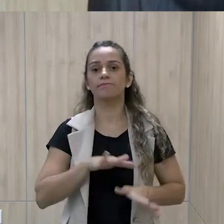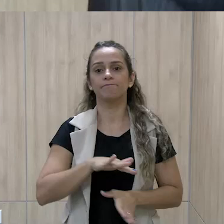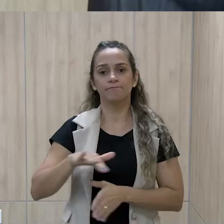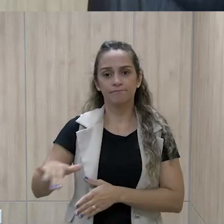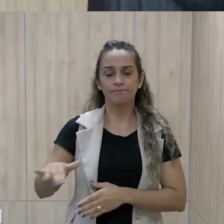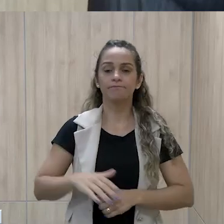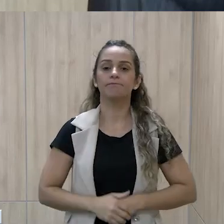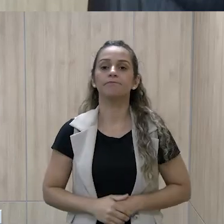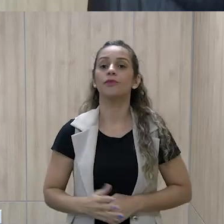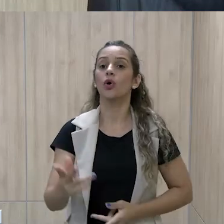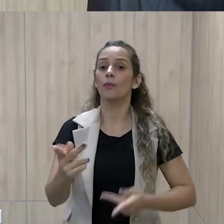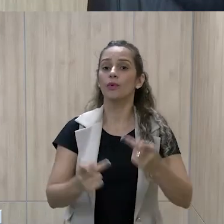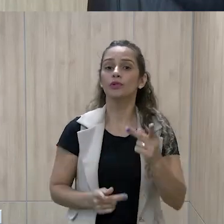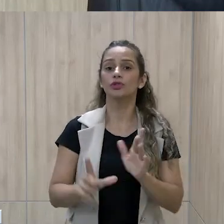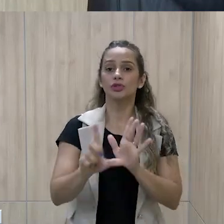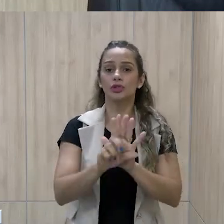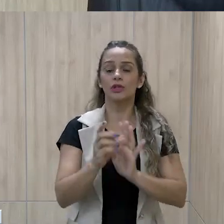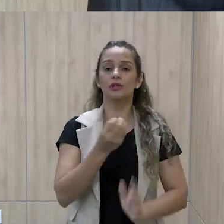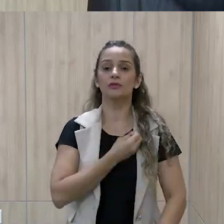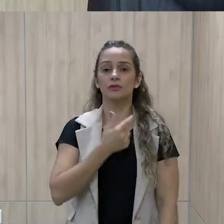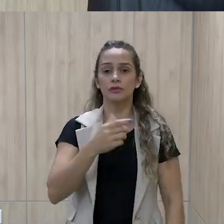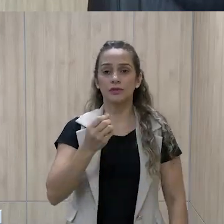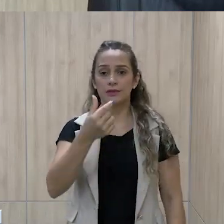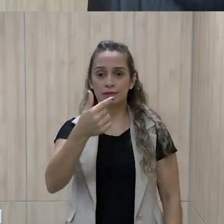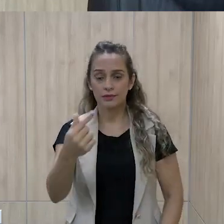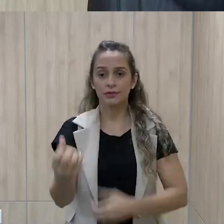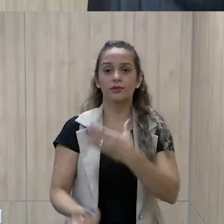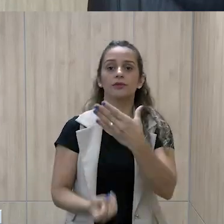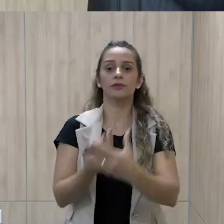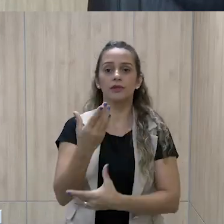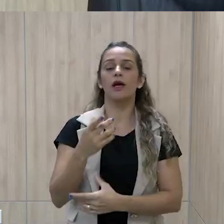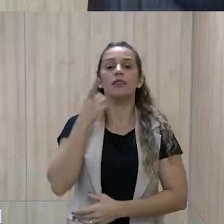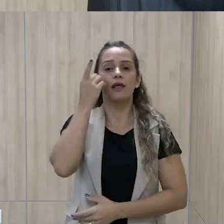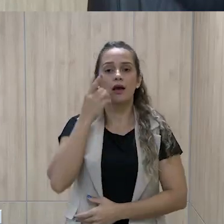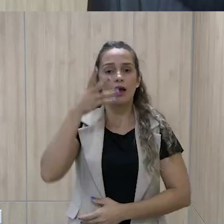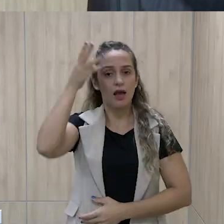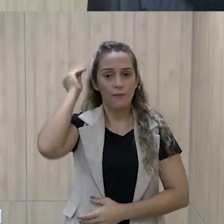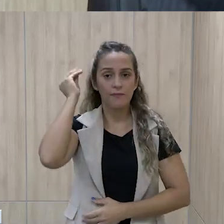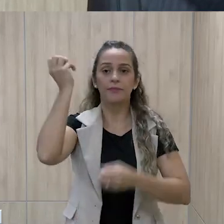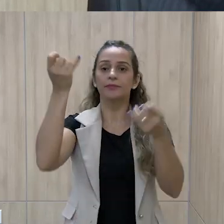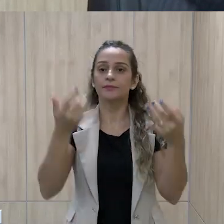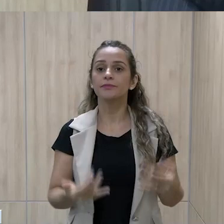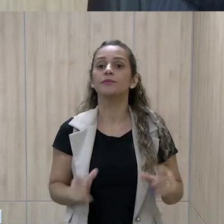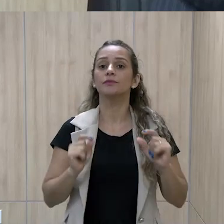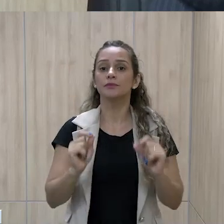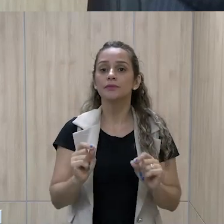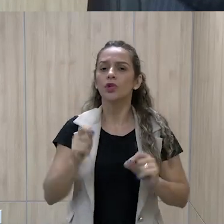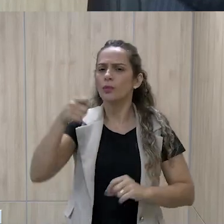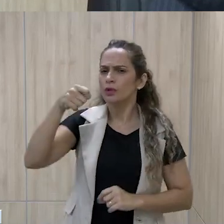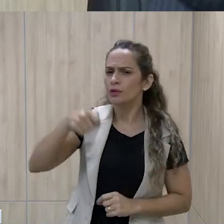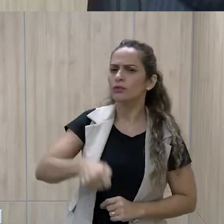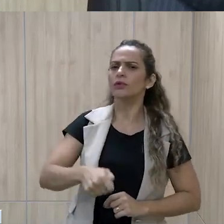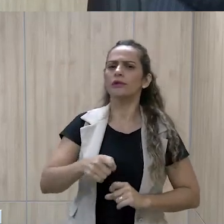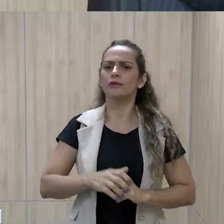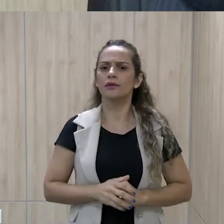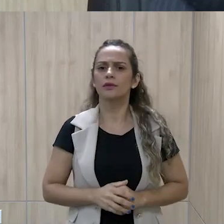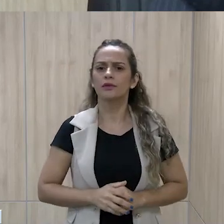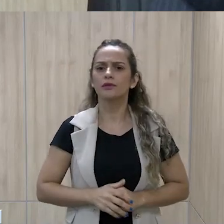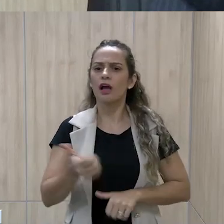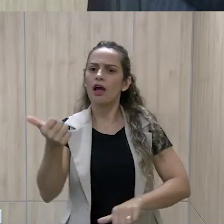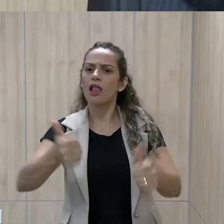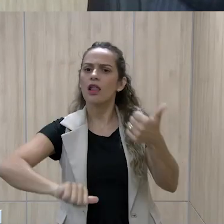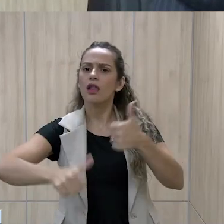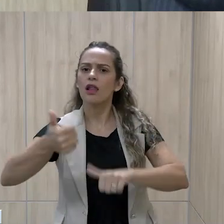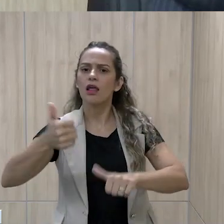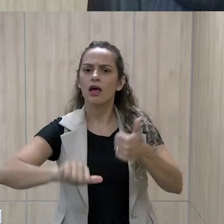Taíssa projeto de lei número 207 2023 da autoria Deputado delegado Camargo dispõe sobre